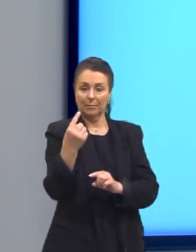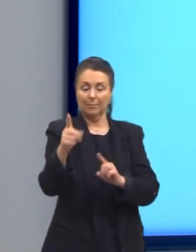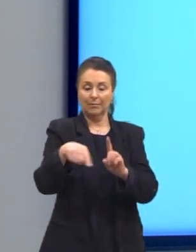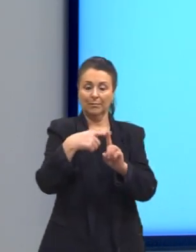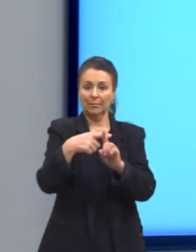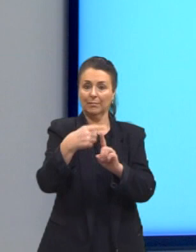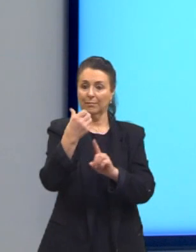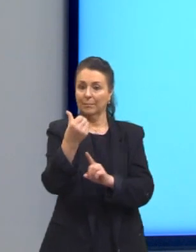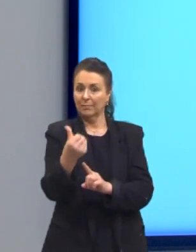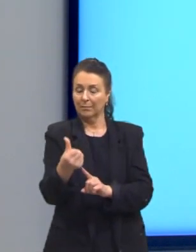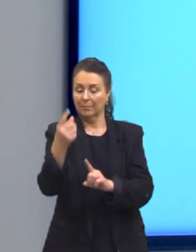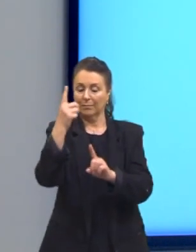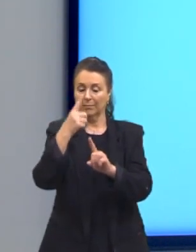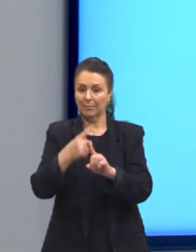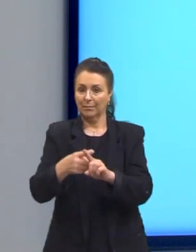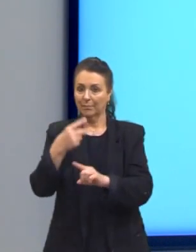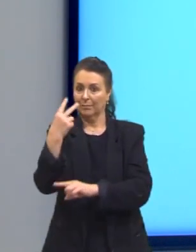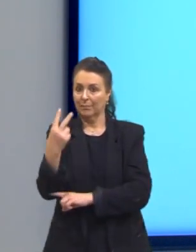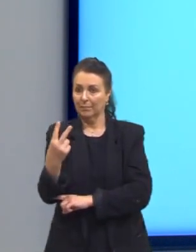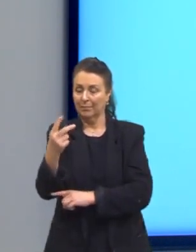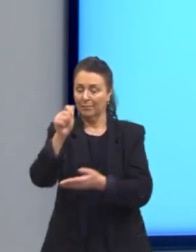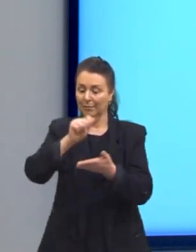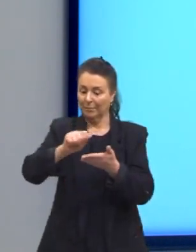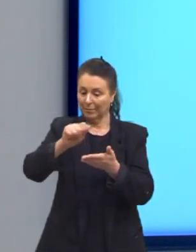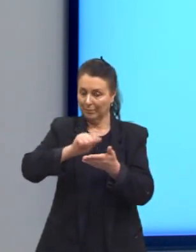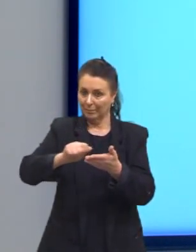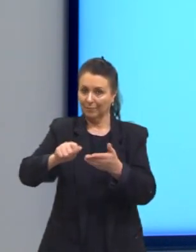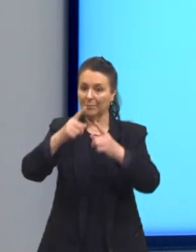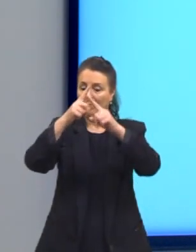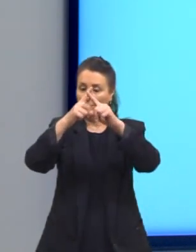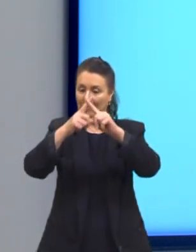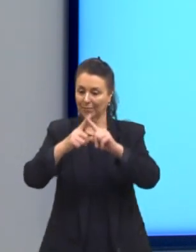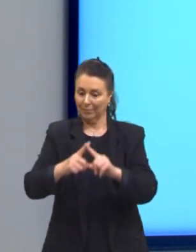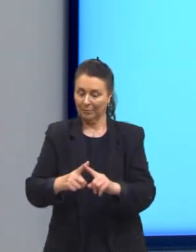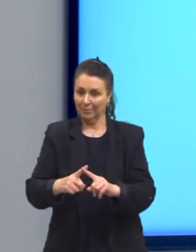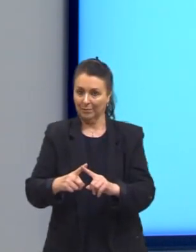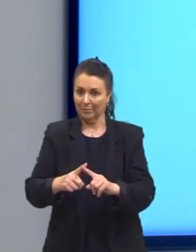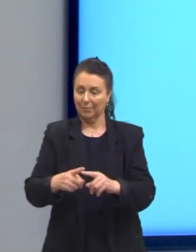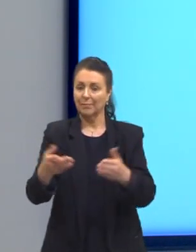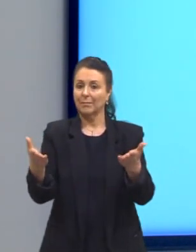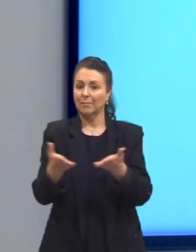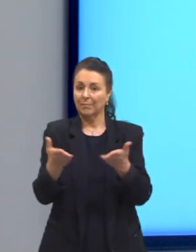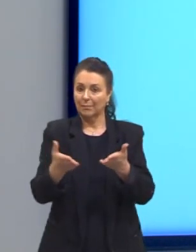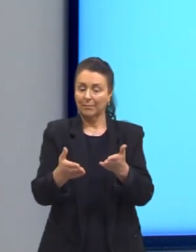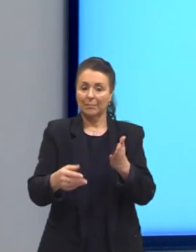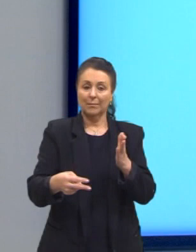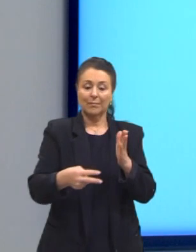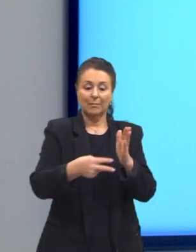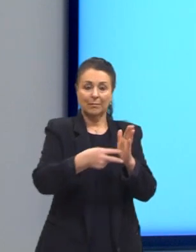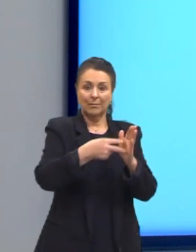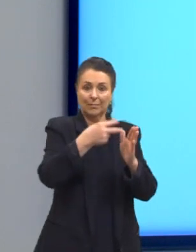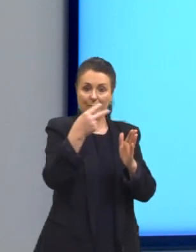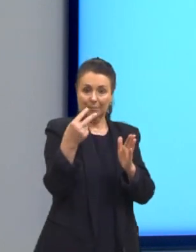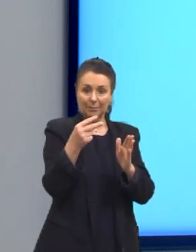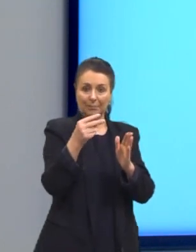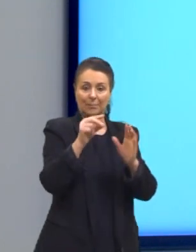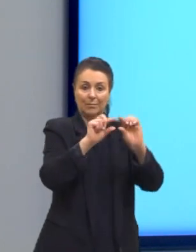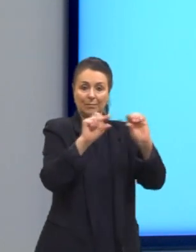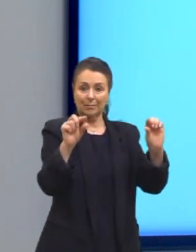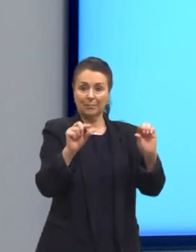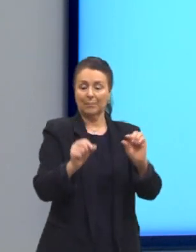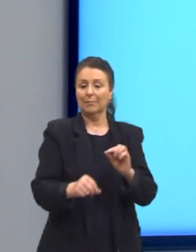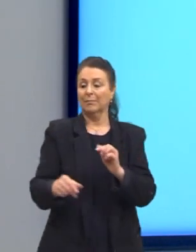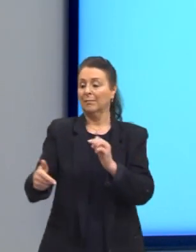vezes 2 E aí escrevemos o nosso produto agora segunda linha com segunda